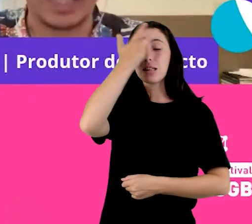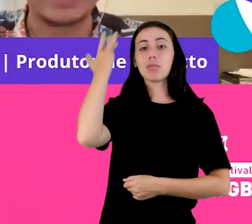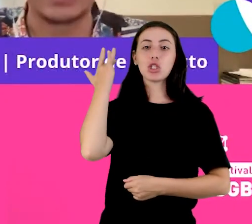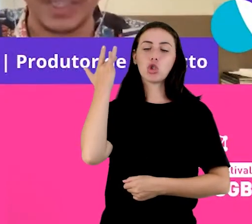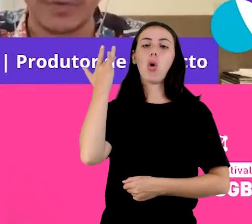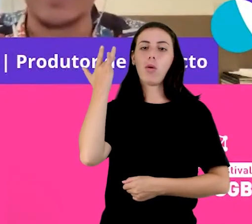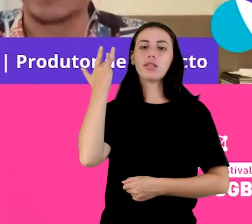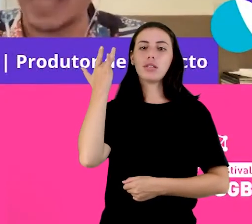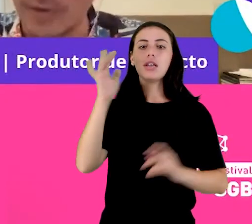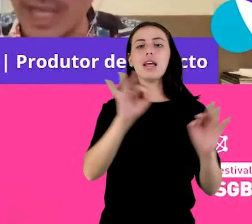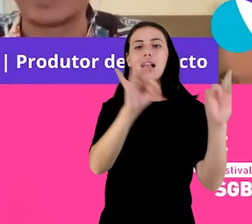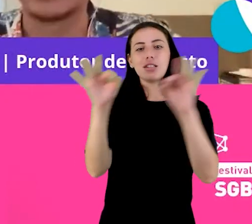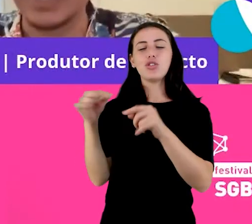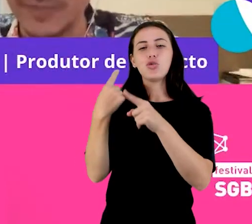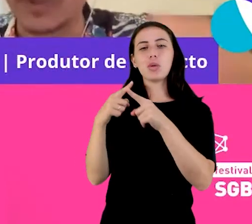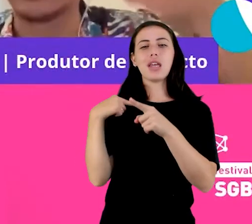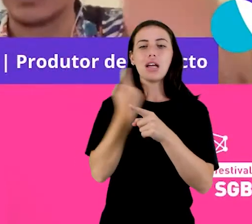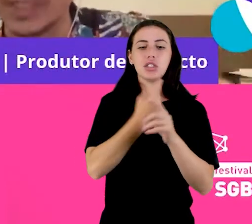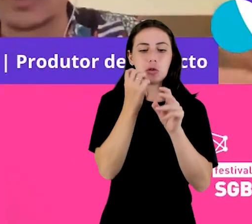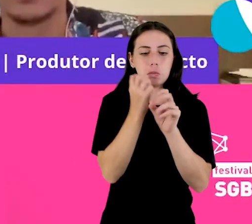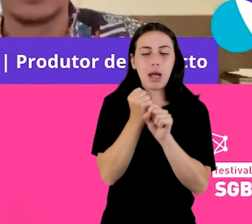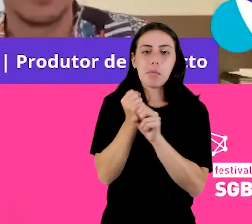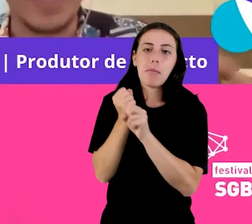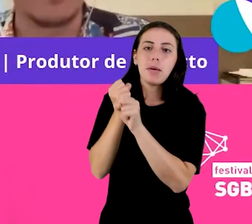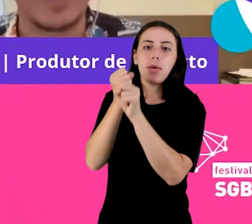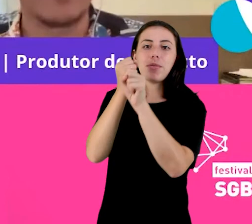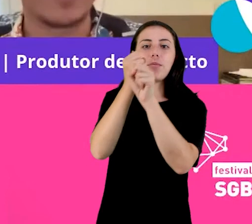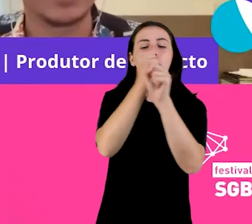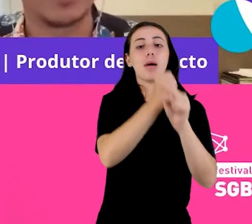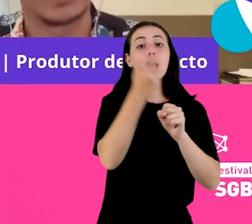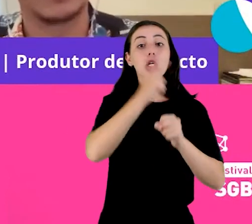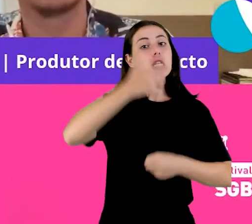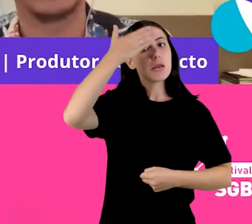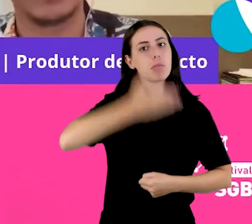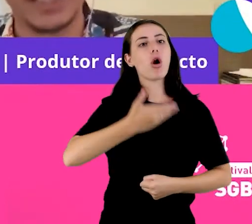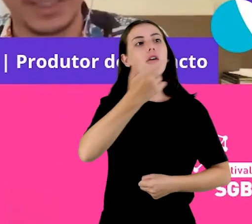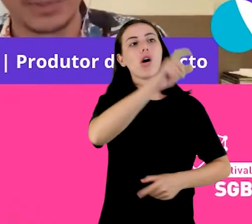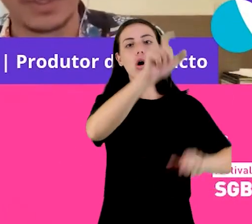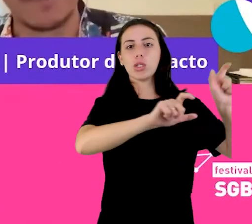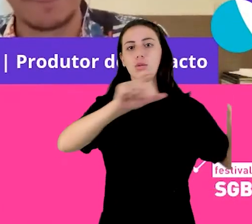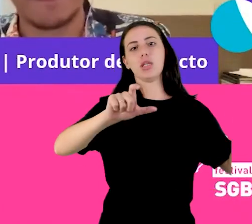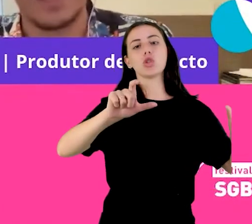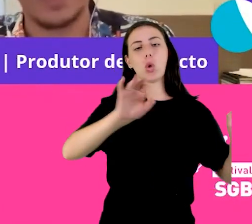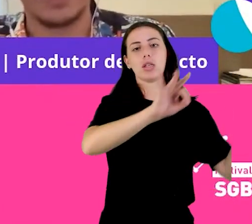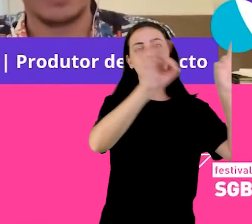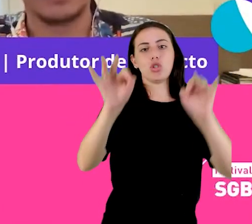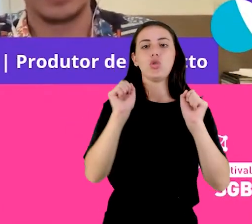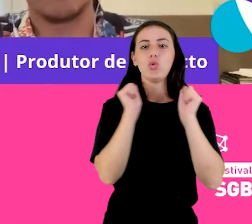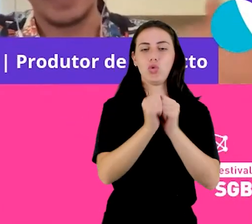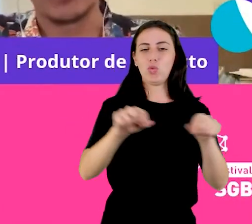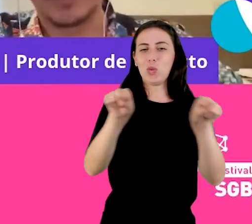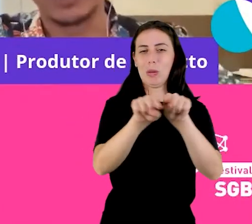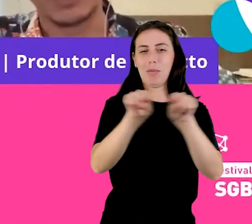falar, olha, assistiram, mandaram lá, tanta gente viu, aconteceu isso, também é uma forma de a gente começar a mostrar que existimos.